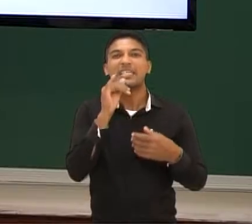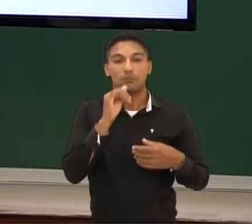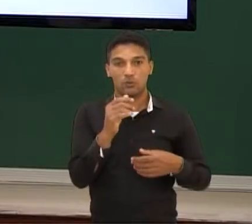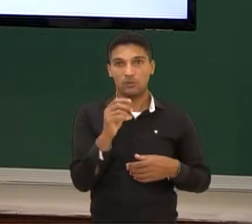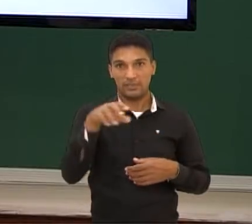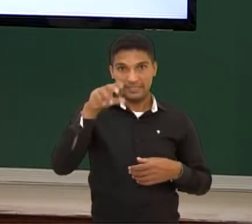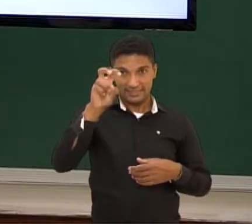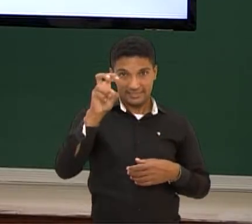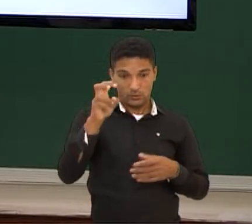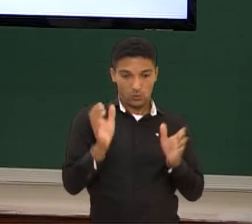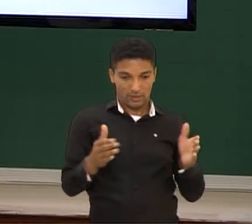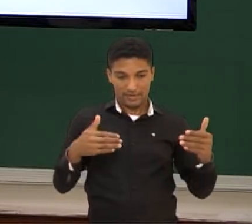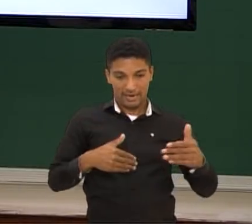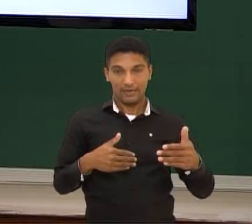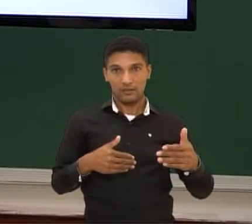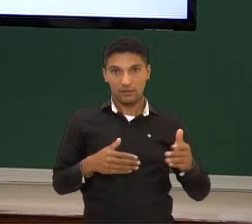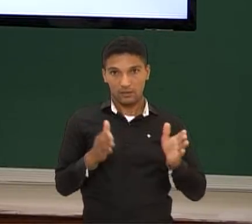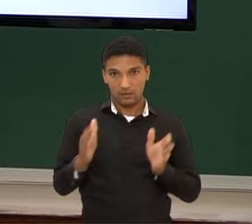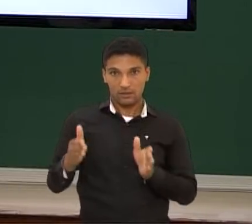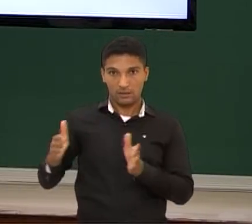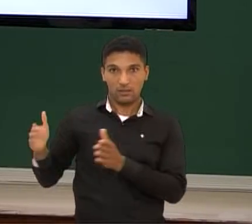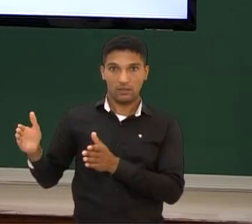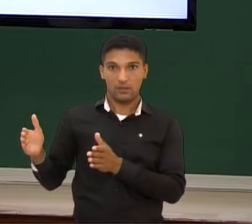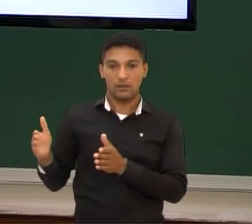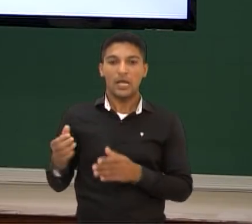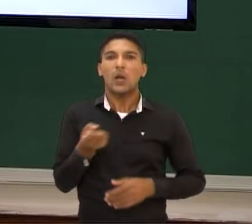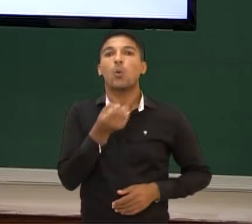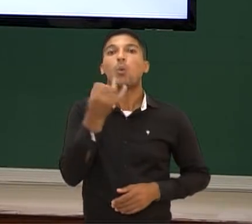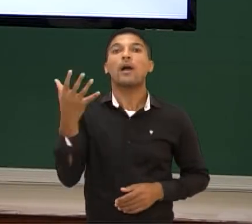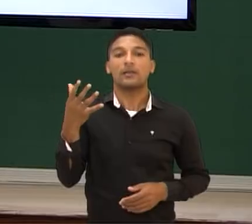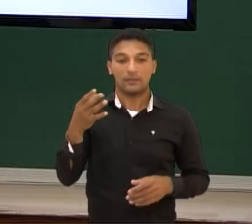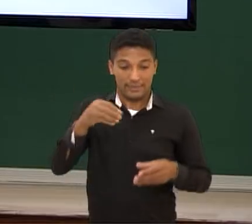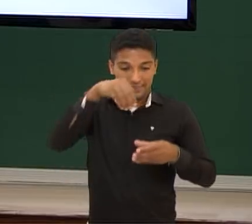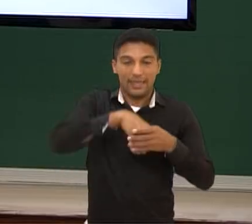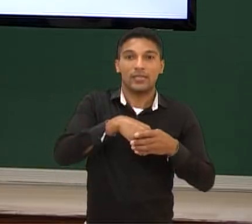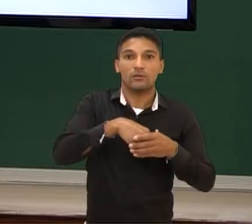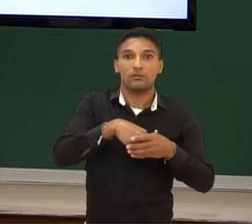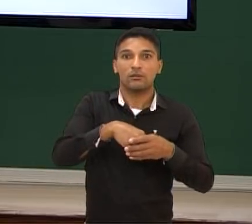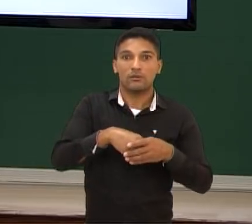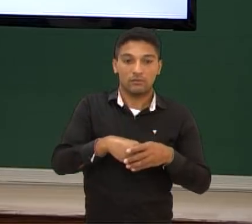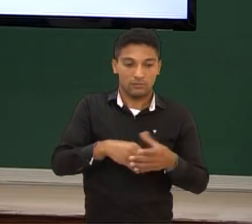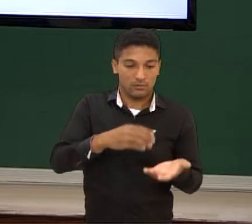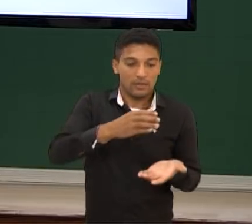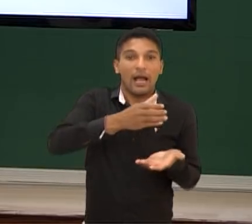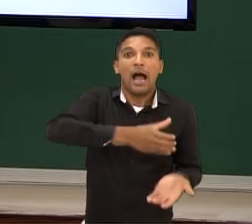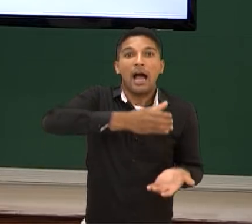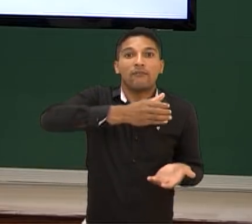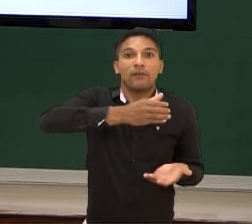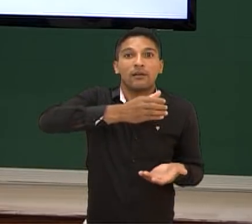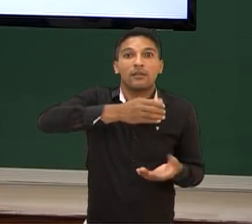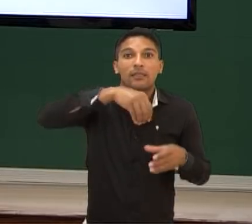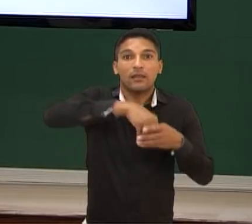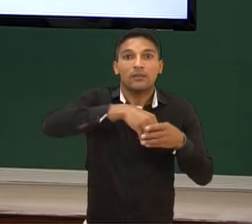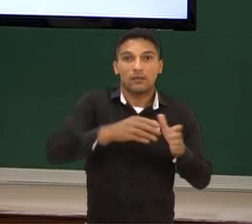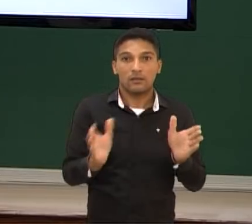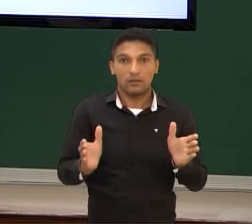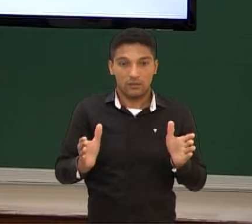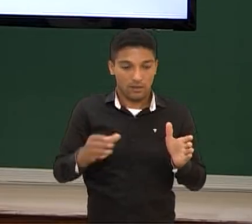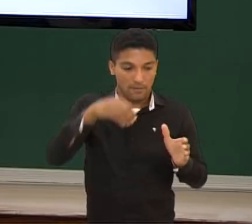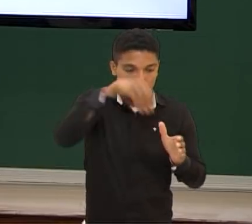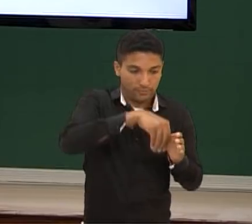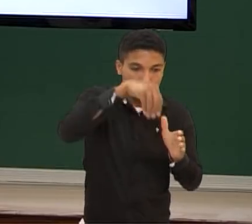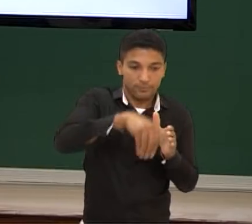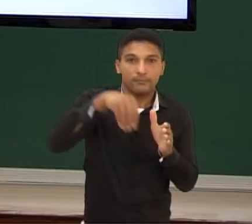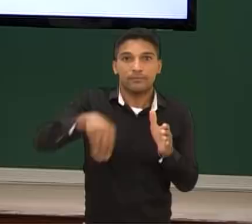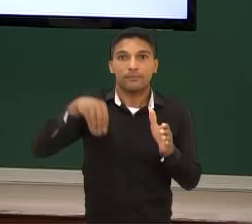uma caixa e dentro dela vai ter quantas garrafas? 20 divididos por 5 partes. Então, quer dizer que dentro